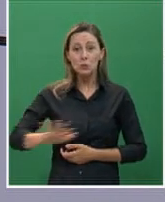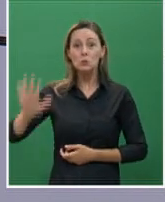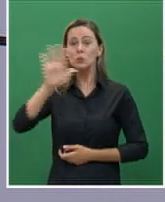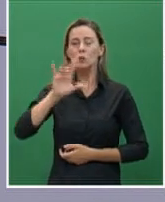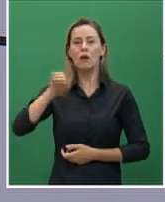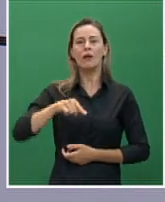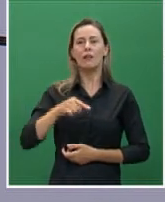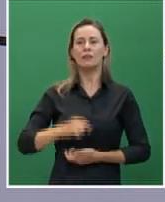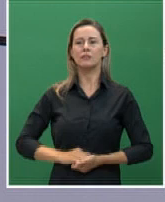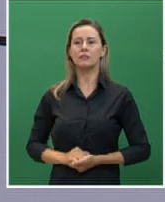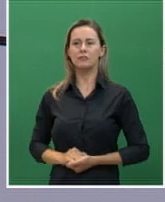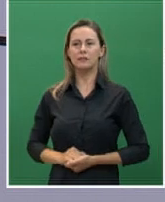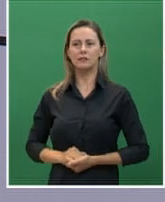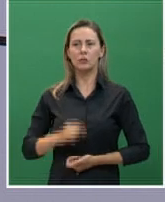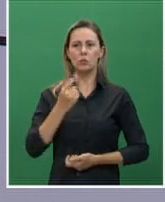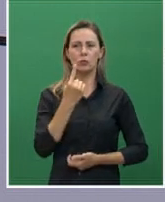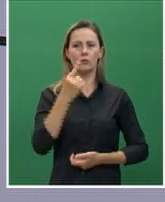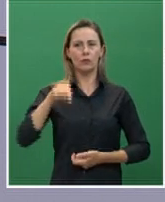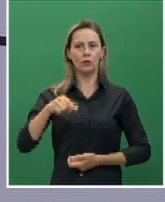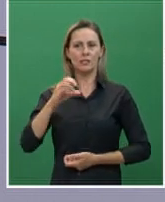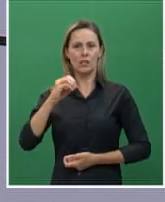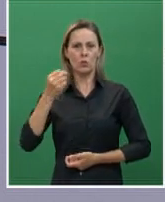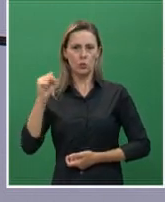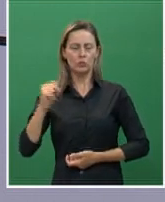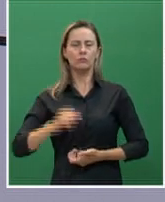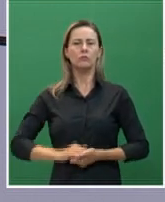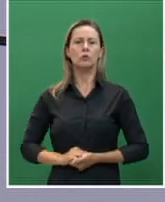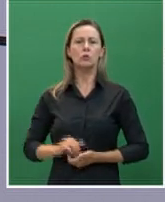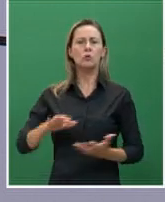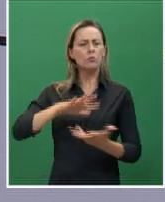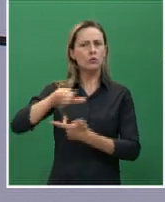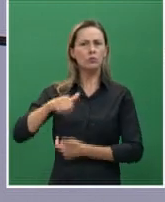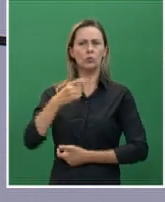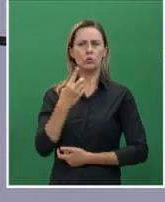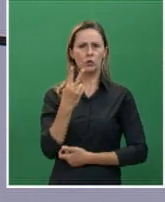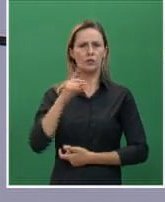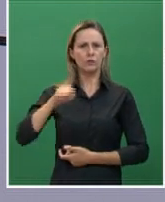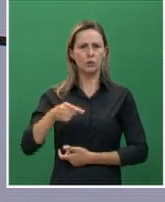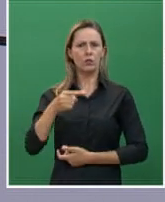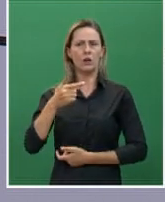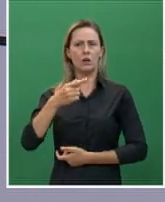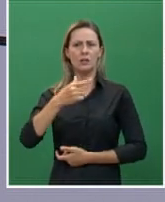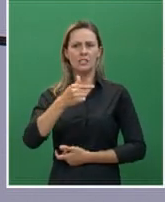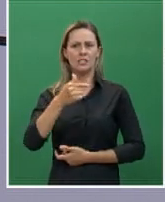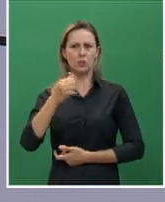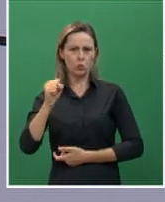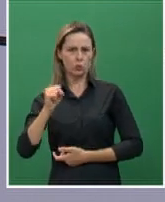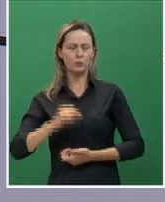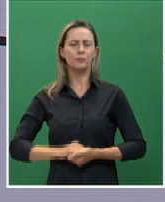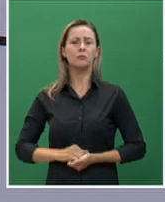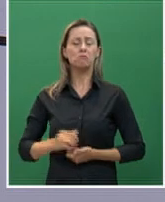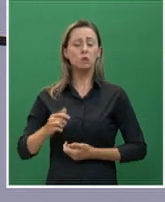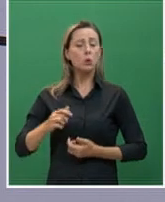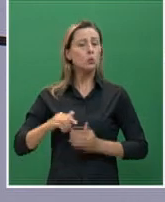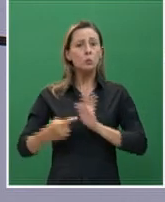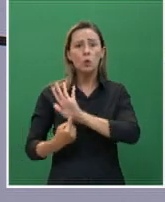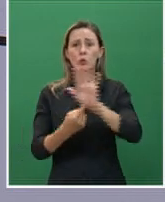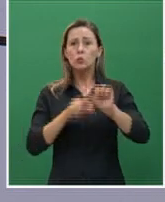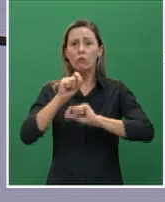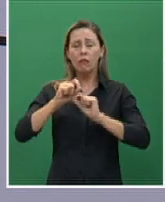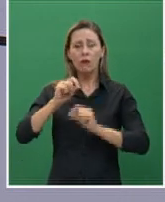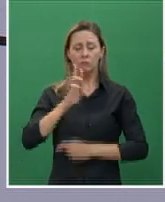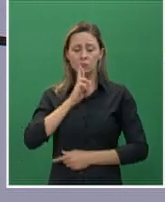Brasil 2,8 e no mundo 2,38 então os nossos números mostram é que de fato nós temos Resultado